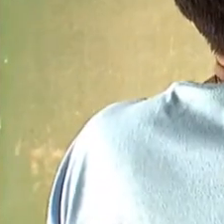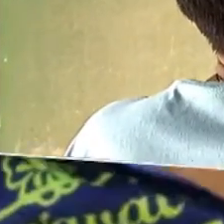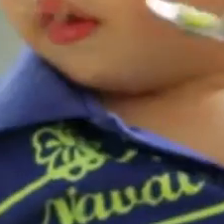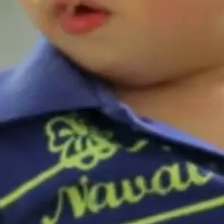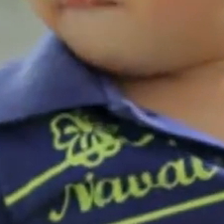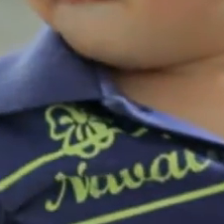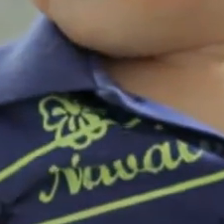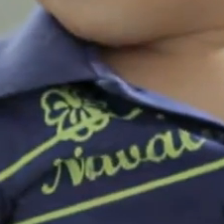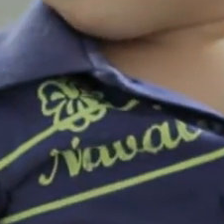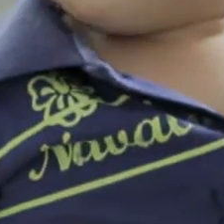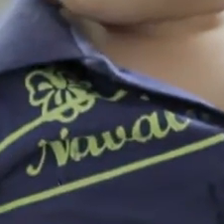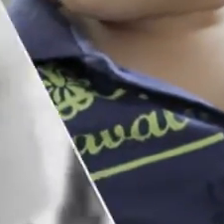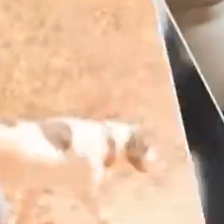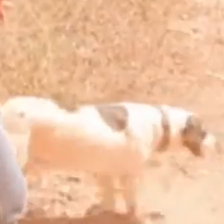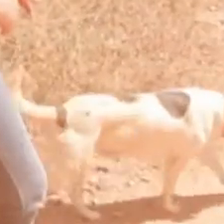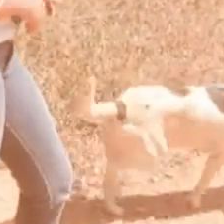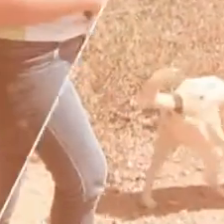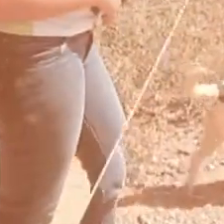Música